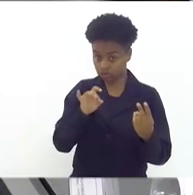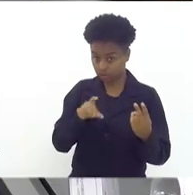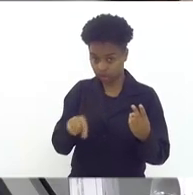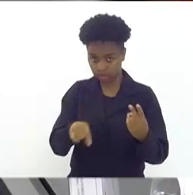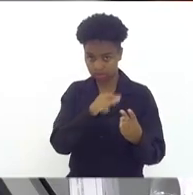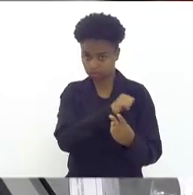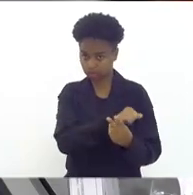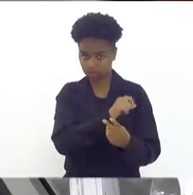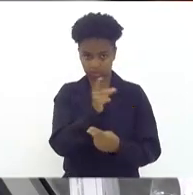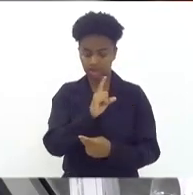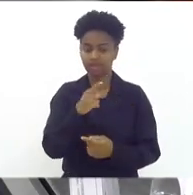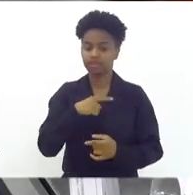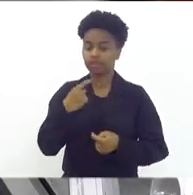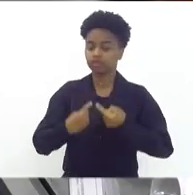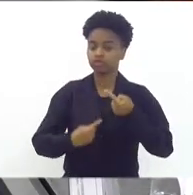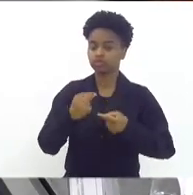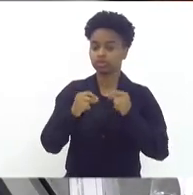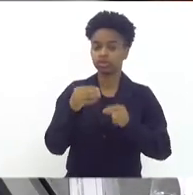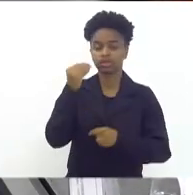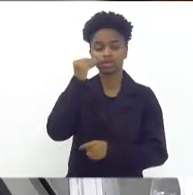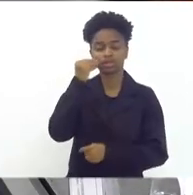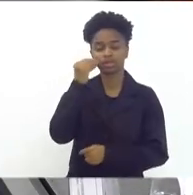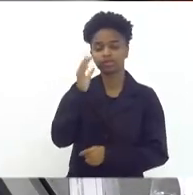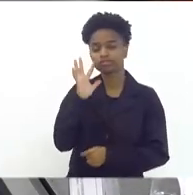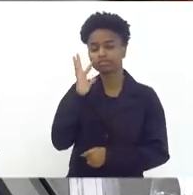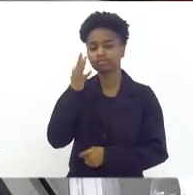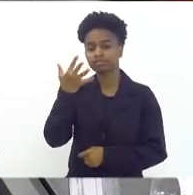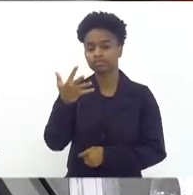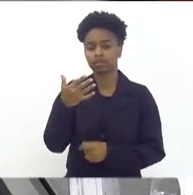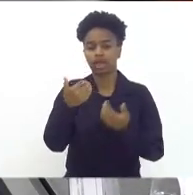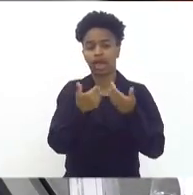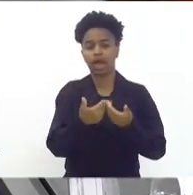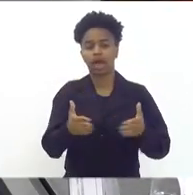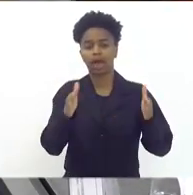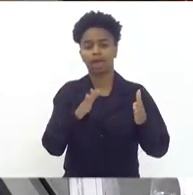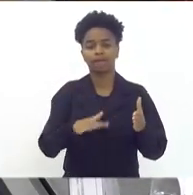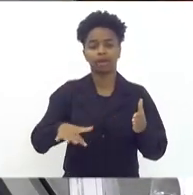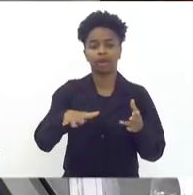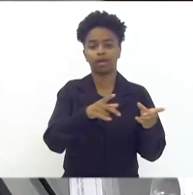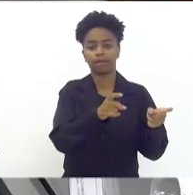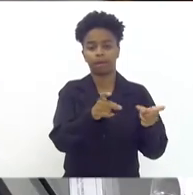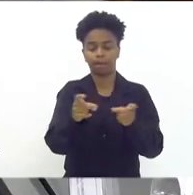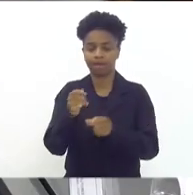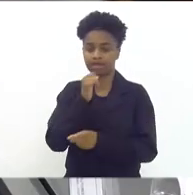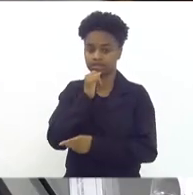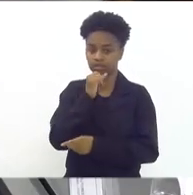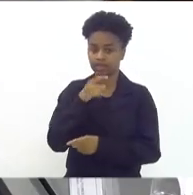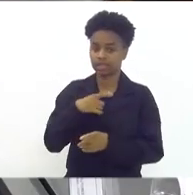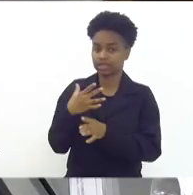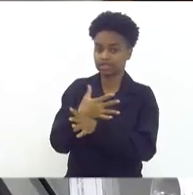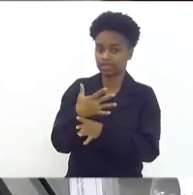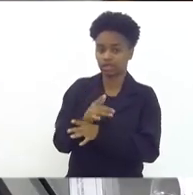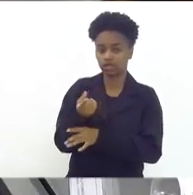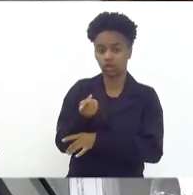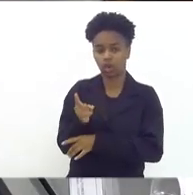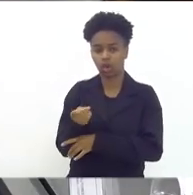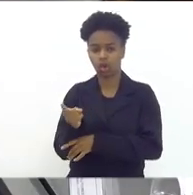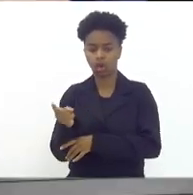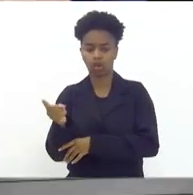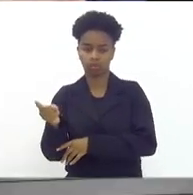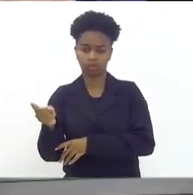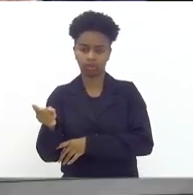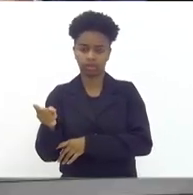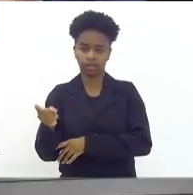debates sendo vista como uma possível solução como abertura de mercado Então imagina você tem um município distante Você